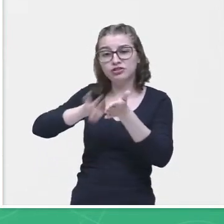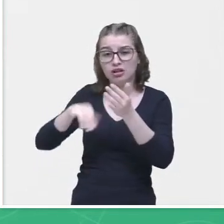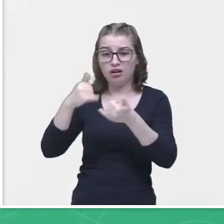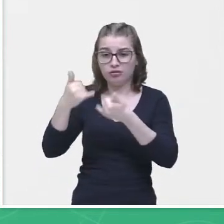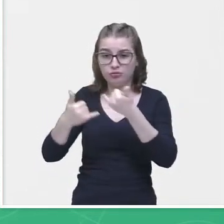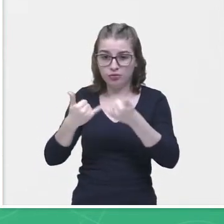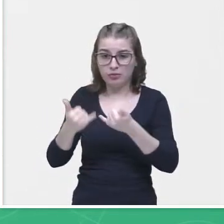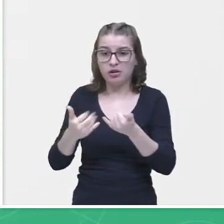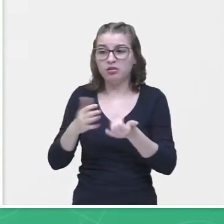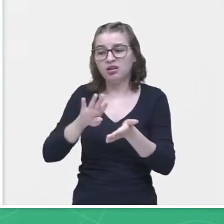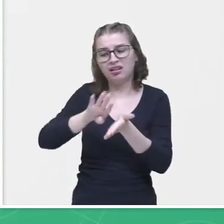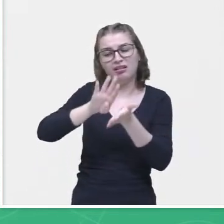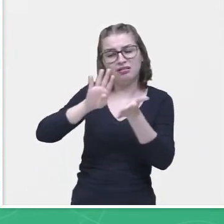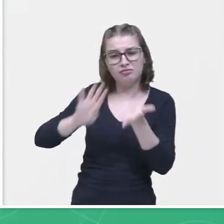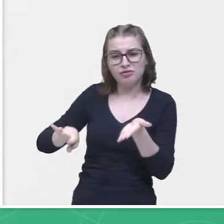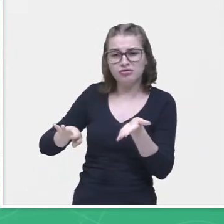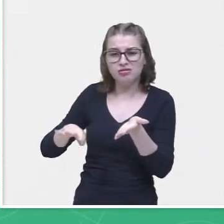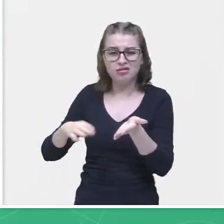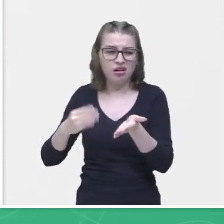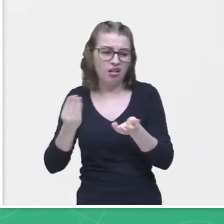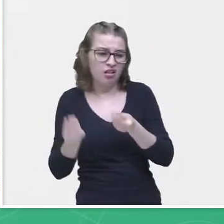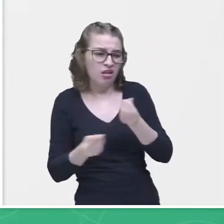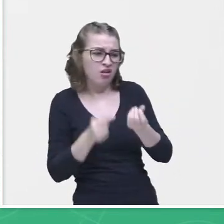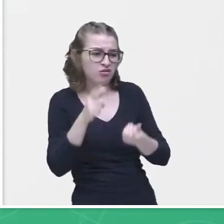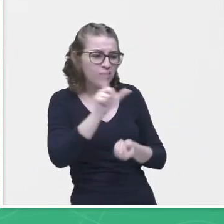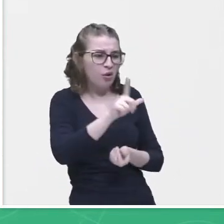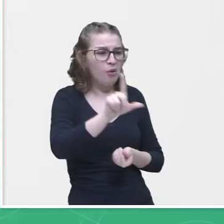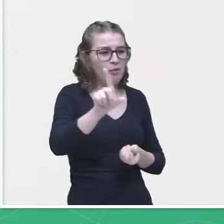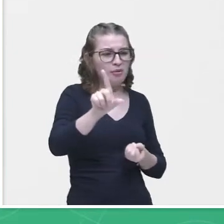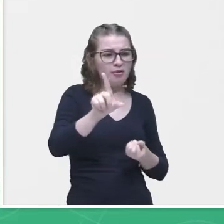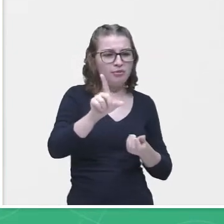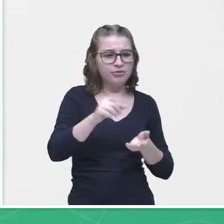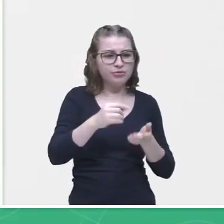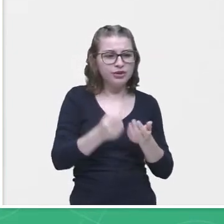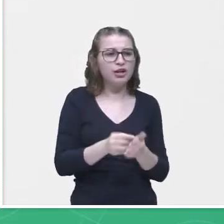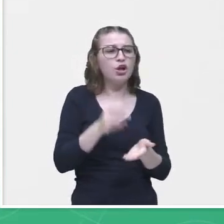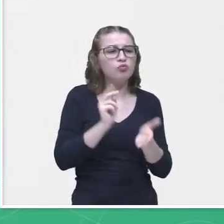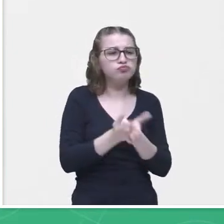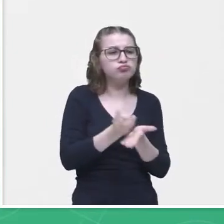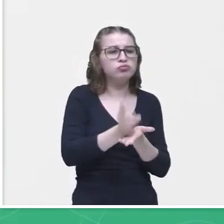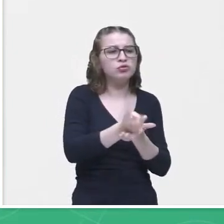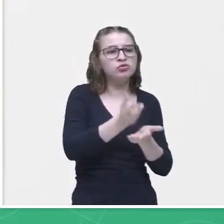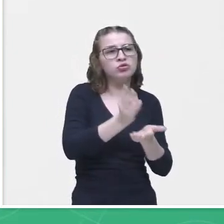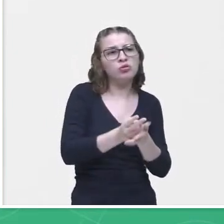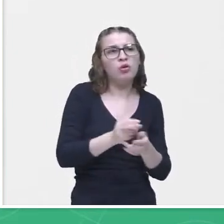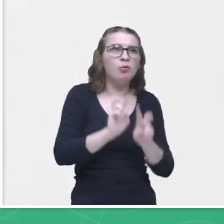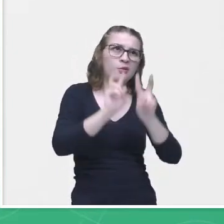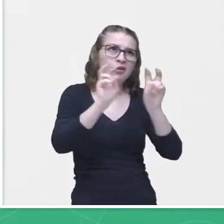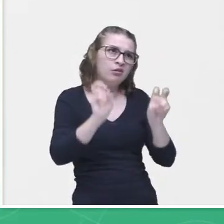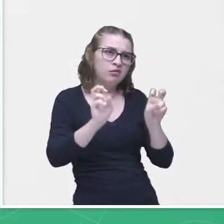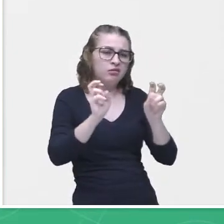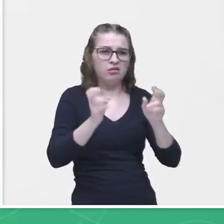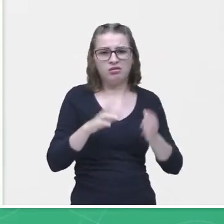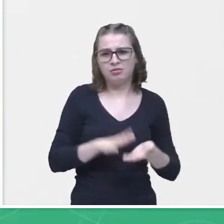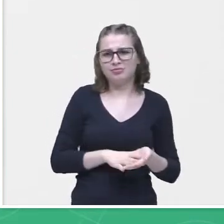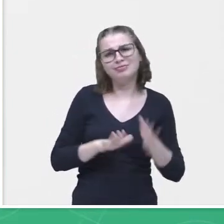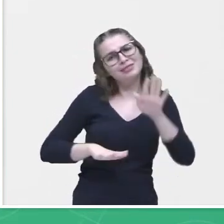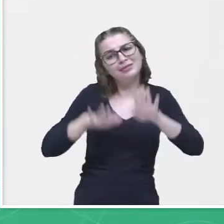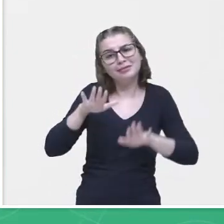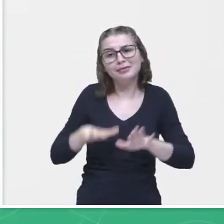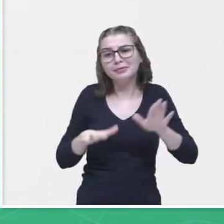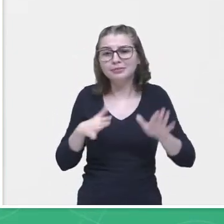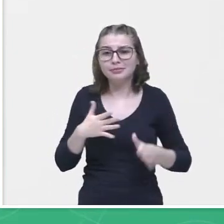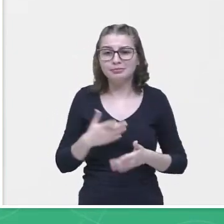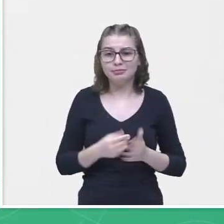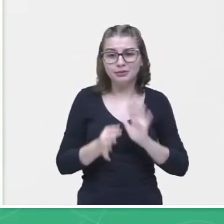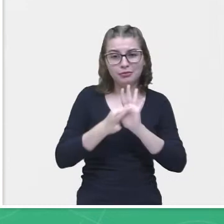foi eliminado por isso, outro participante foi salvo ali da situação por conta disso também. Então, nós vamos criando